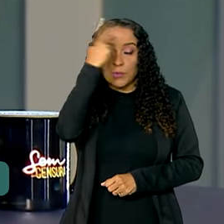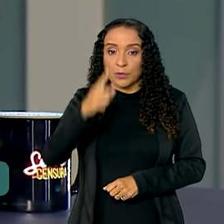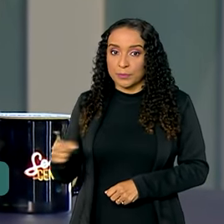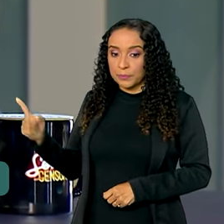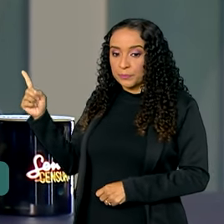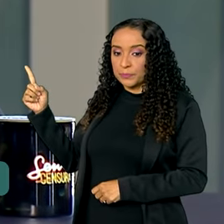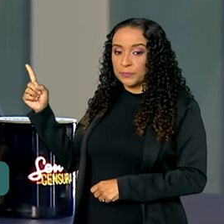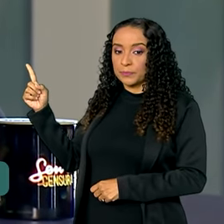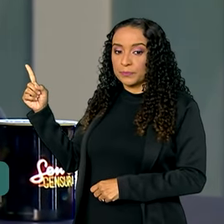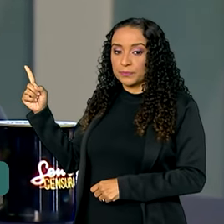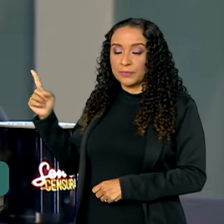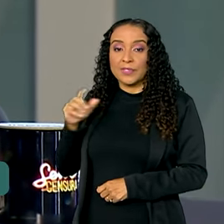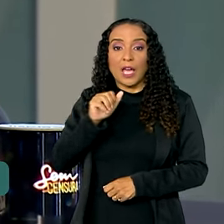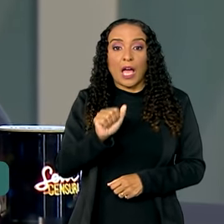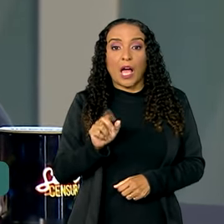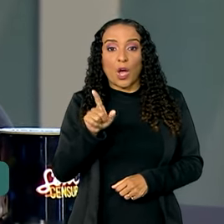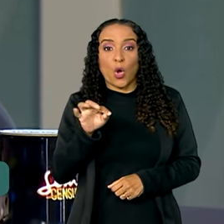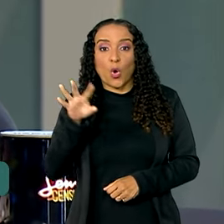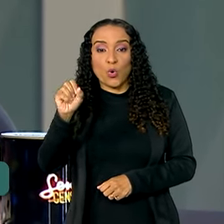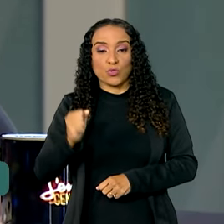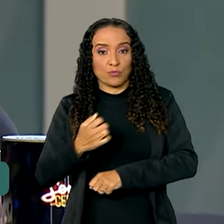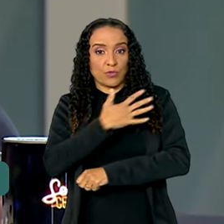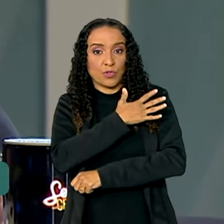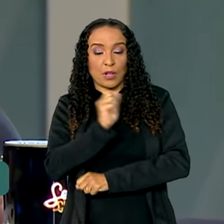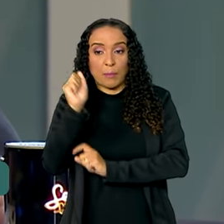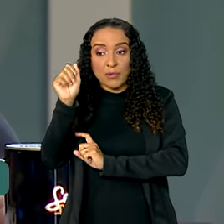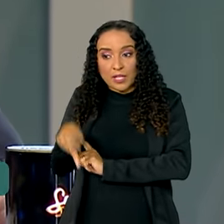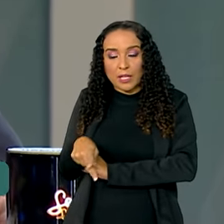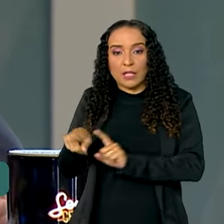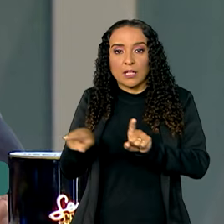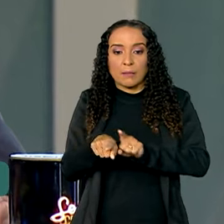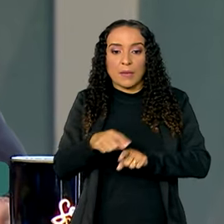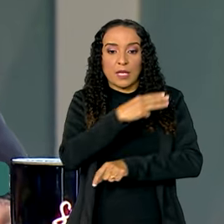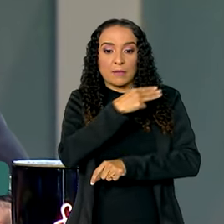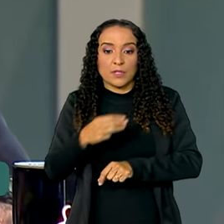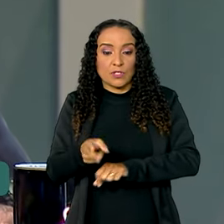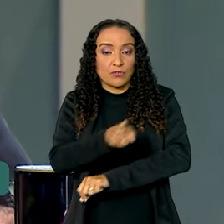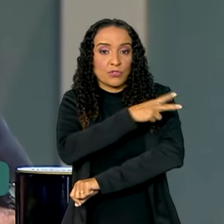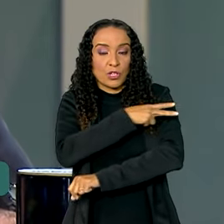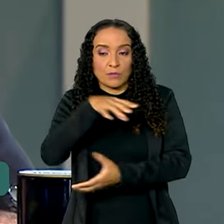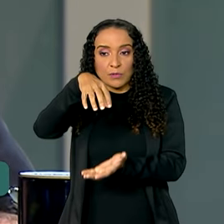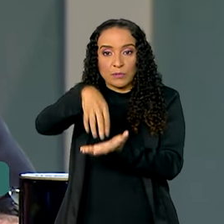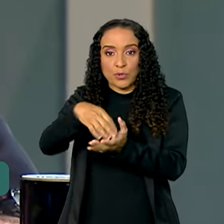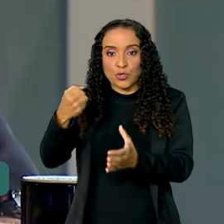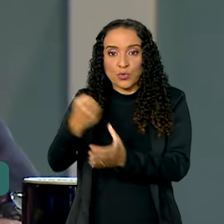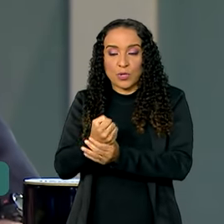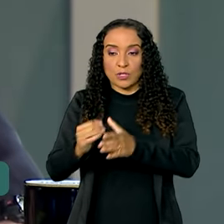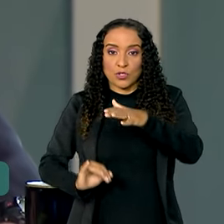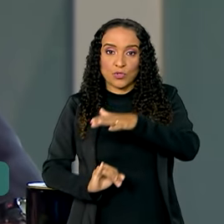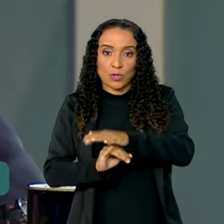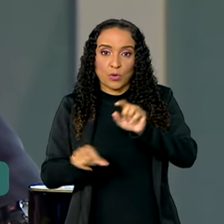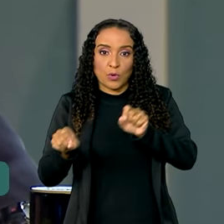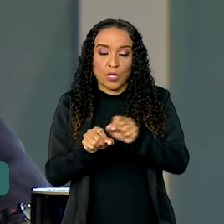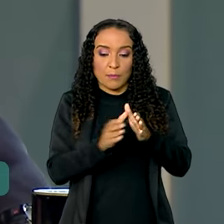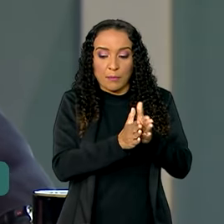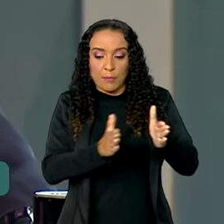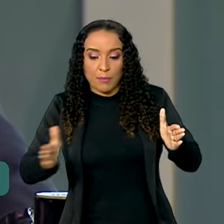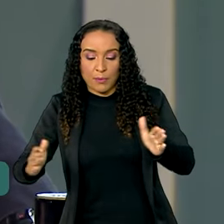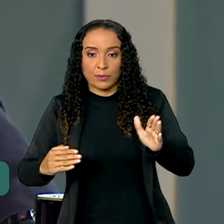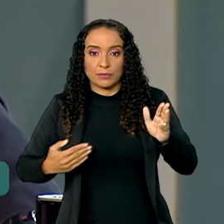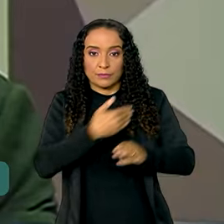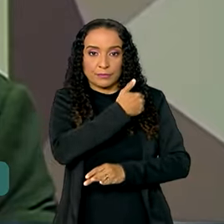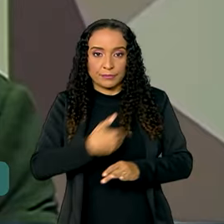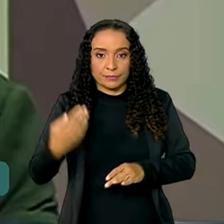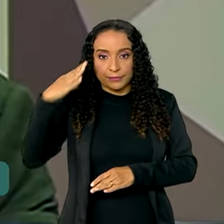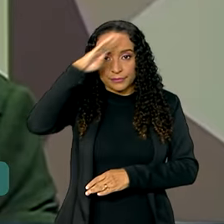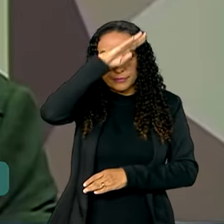da lista é Augusto Heleno, general da Reserva e ministro-chefe do Gabinete de Segurança Institucional durante a gestão